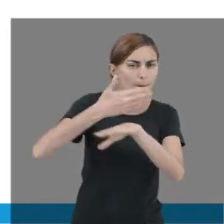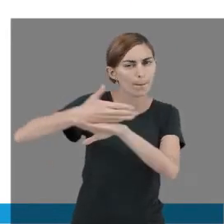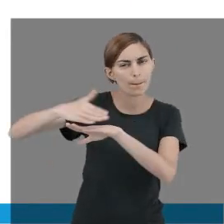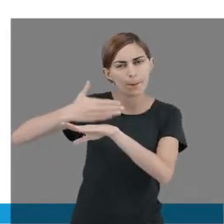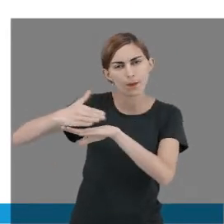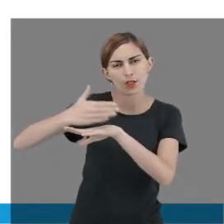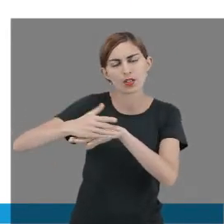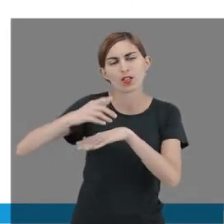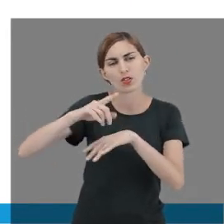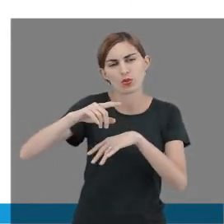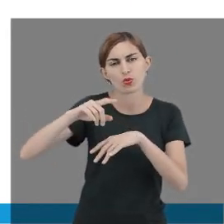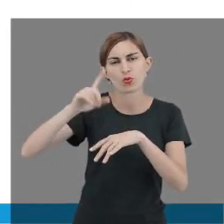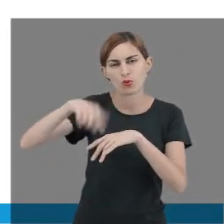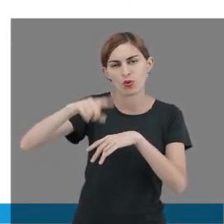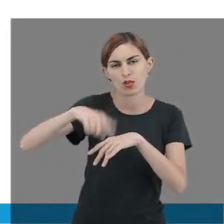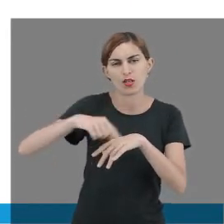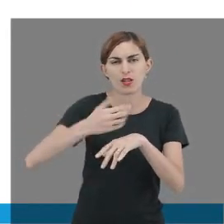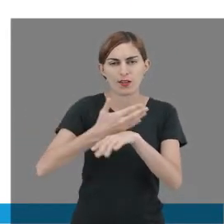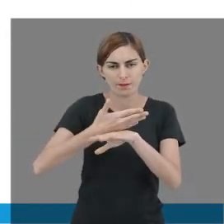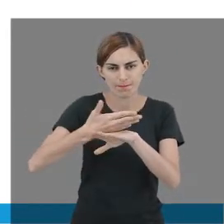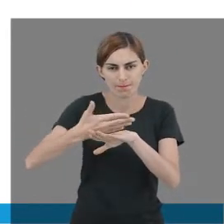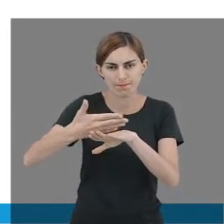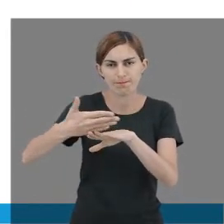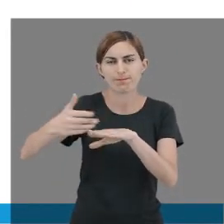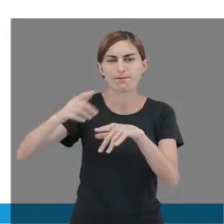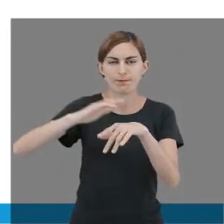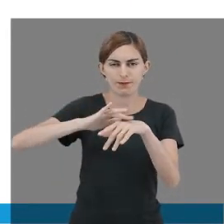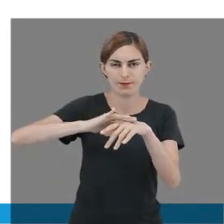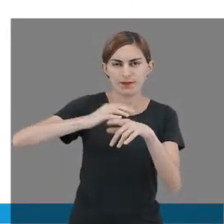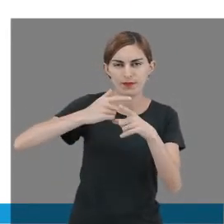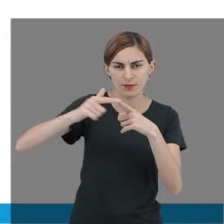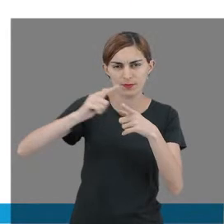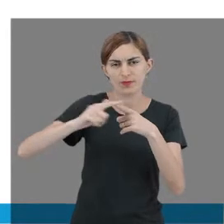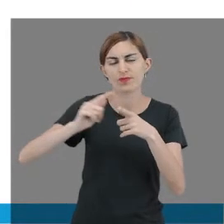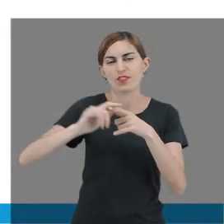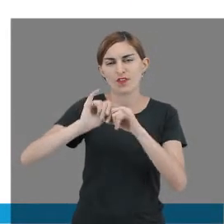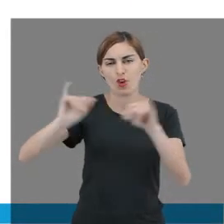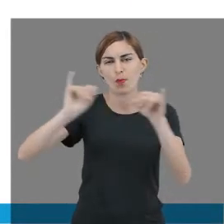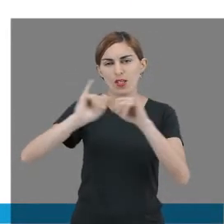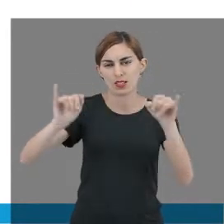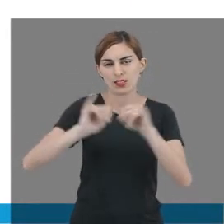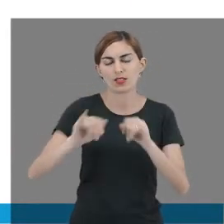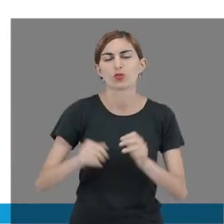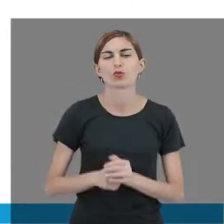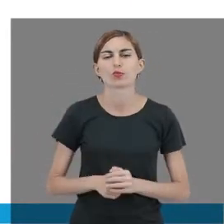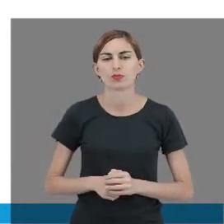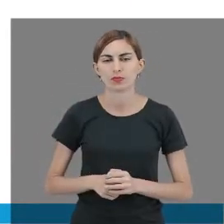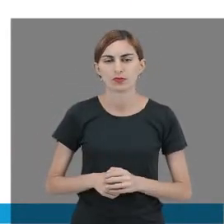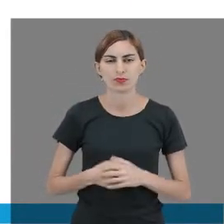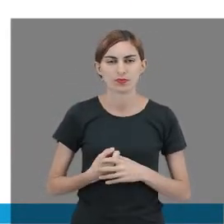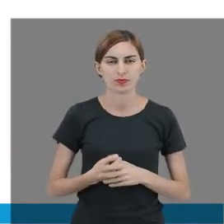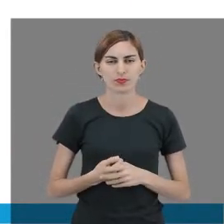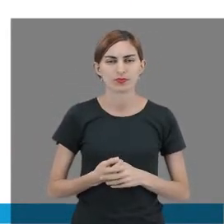é a substância branca, que são os prolongamentos que saem para levar a informação, né?